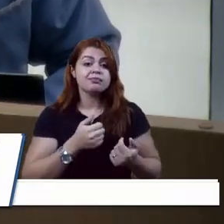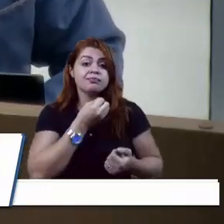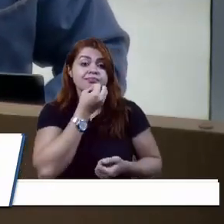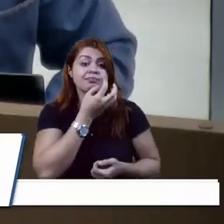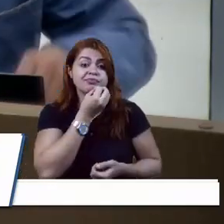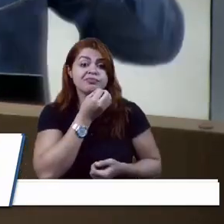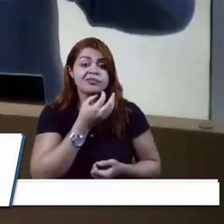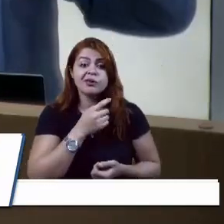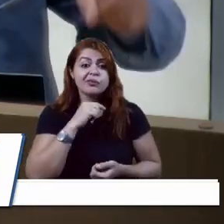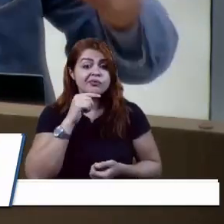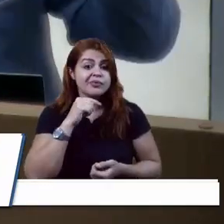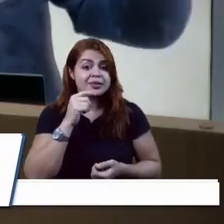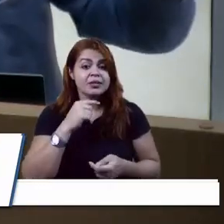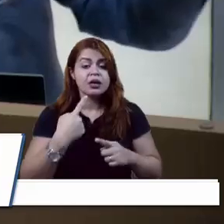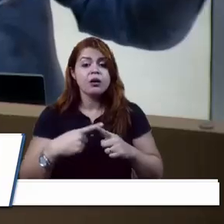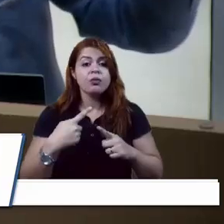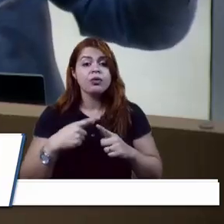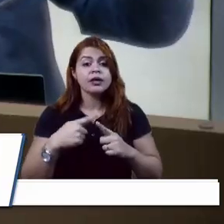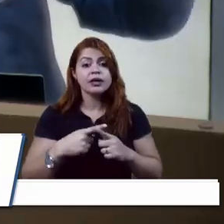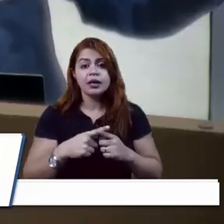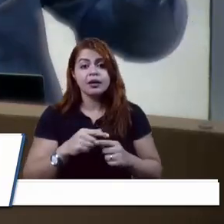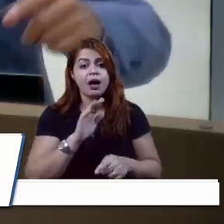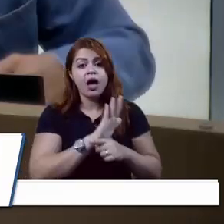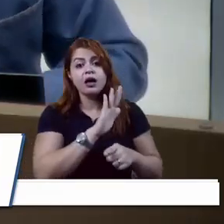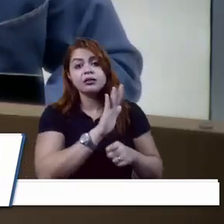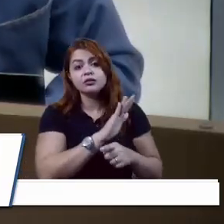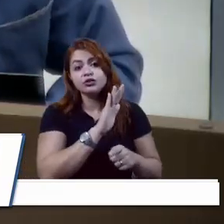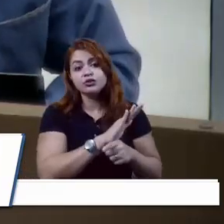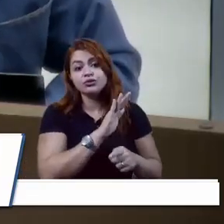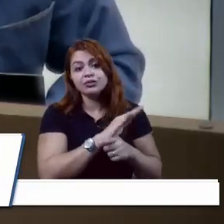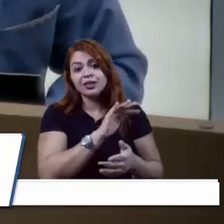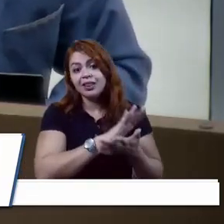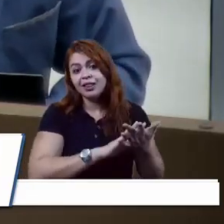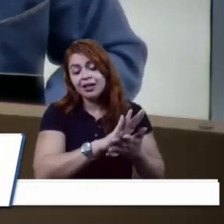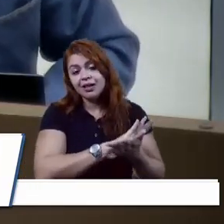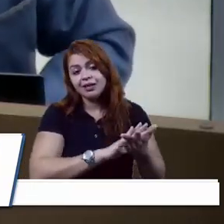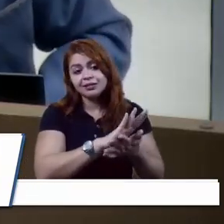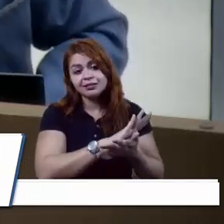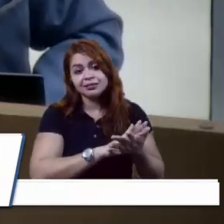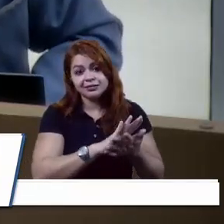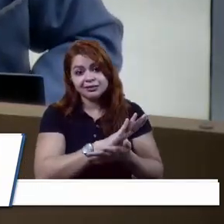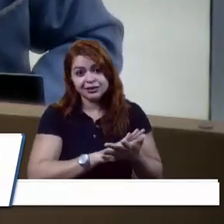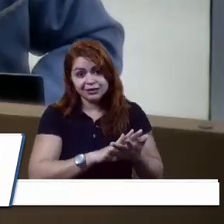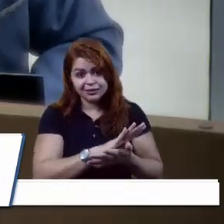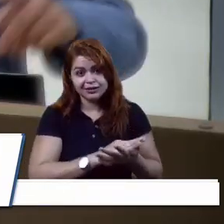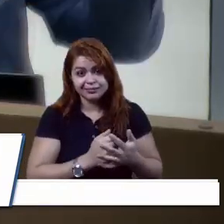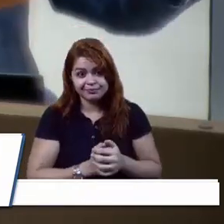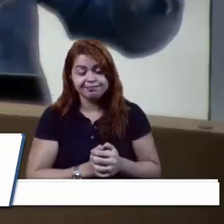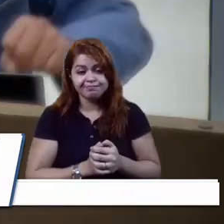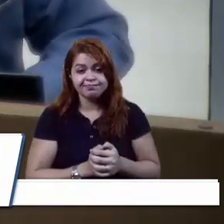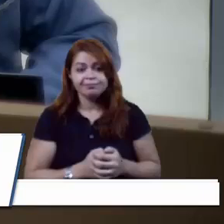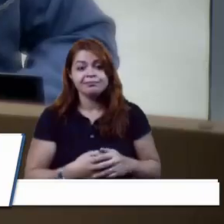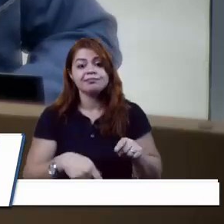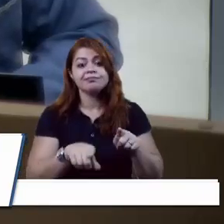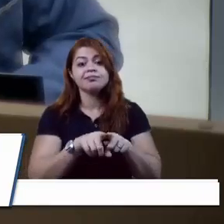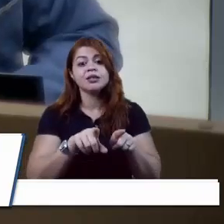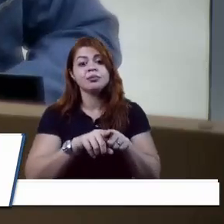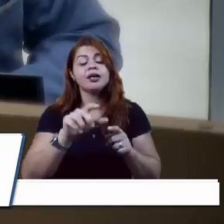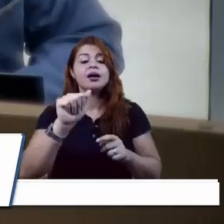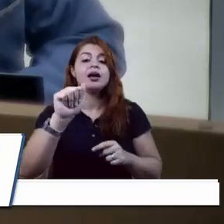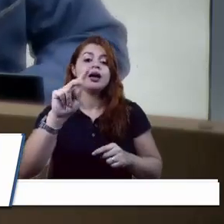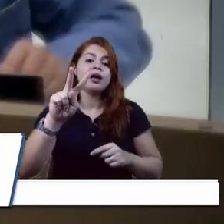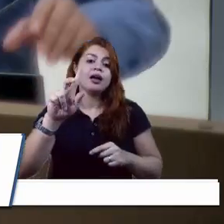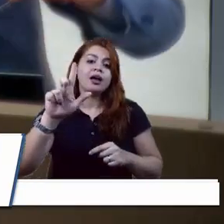Municipal, e ficou faltando o alvará de funcionamento, que ficou preso lá na Vigilância Sanitária e não liberou.